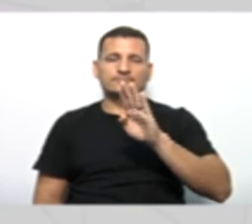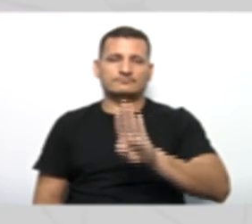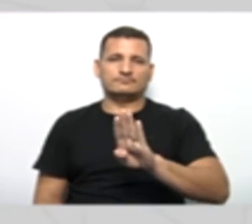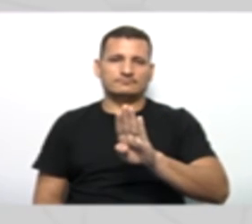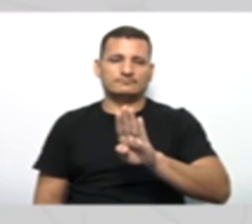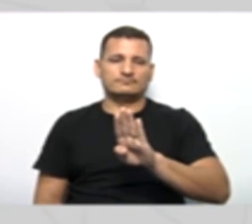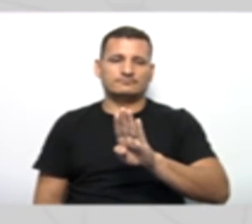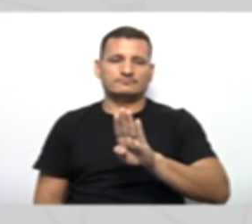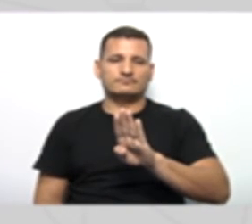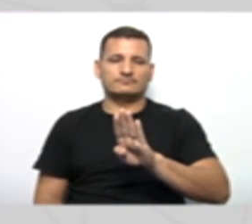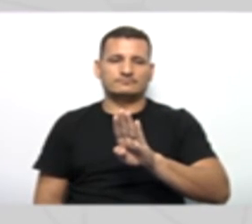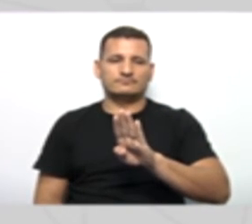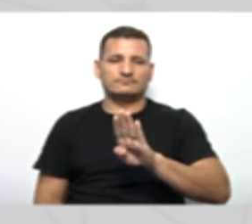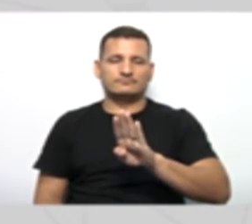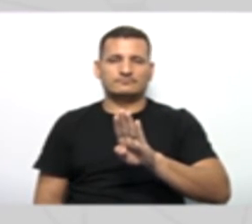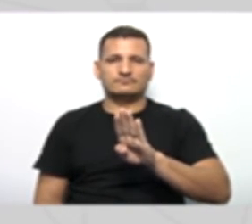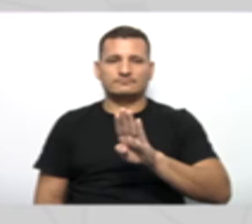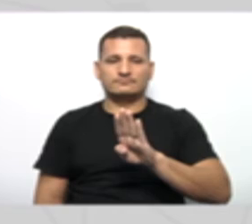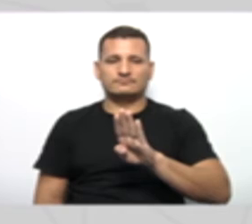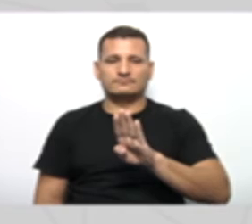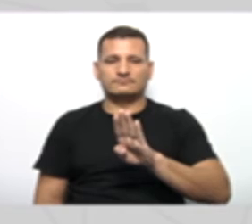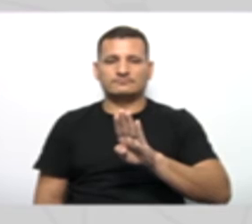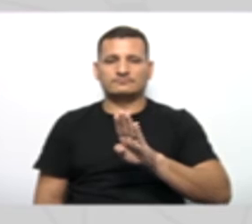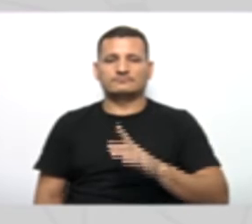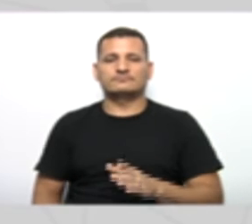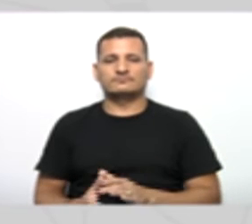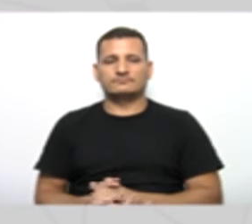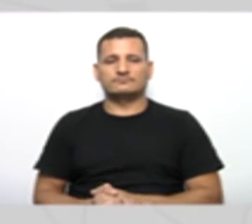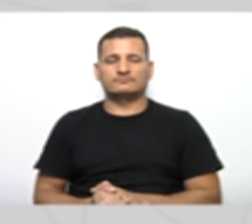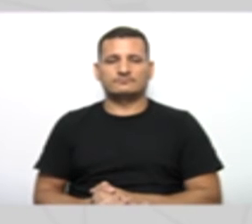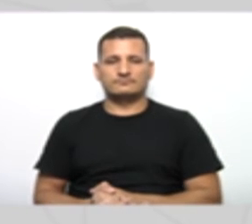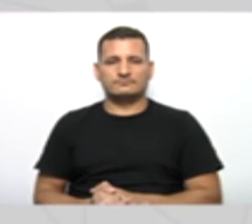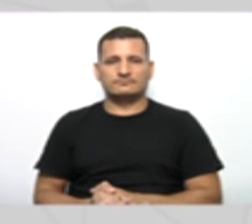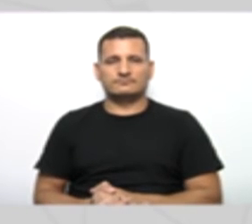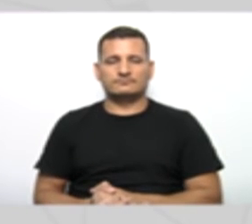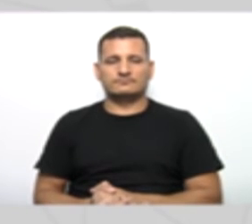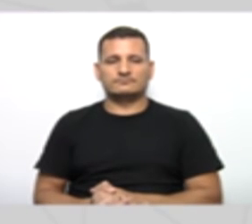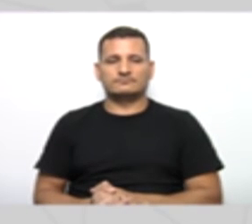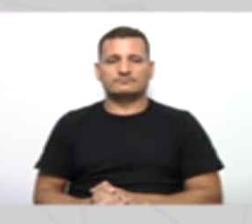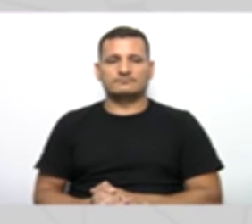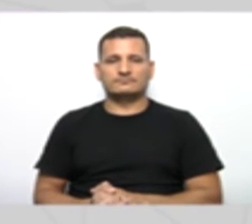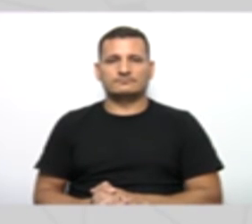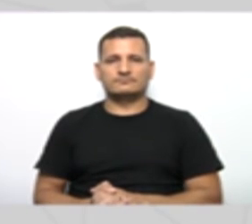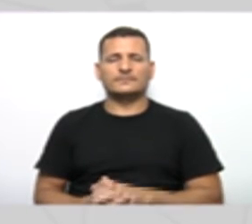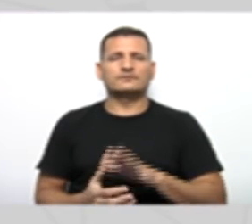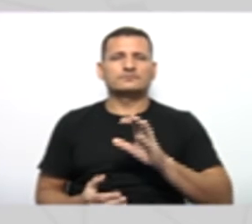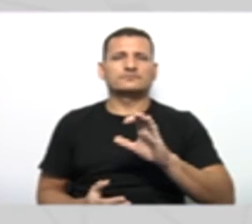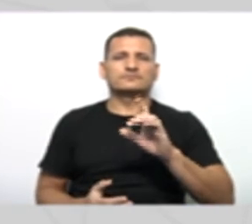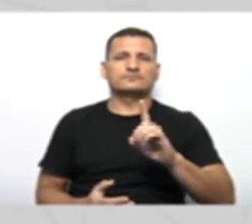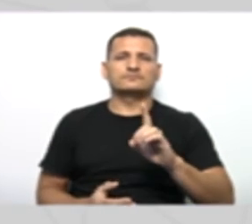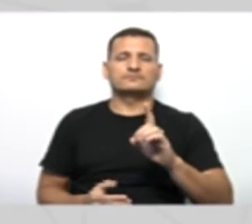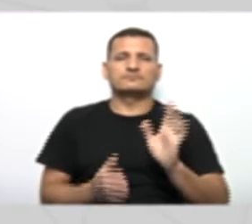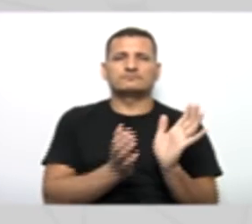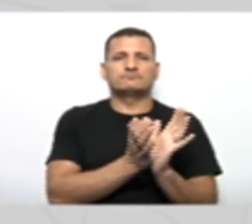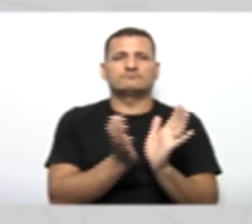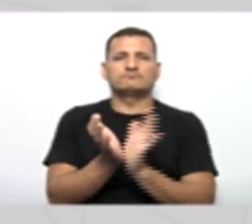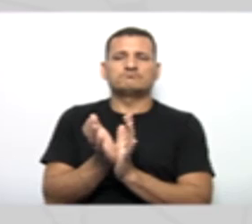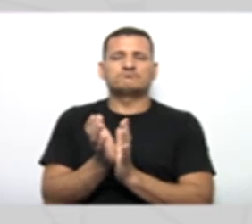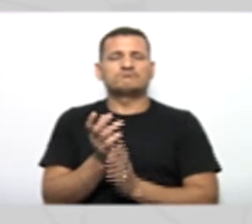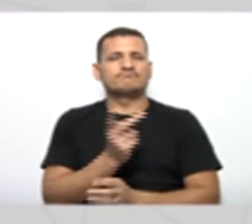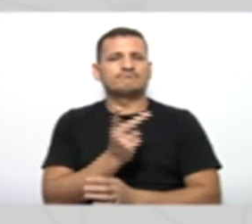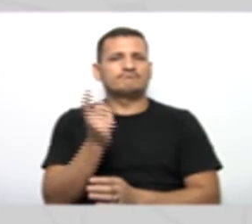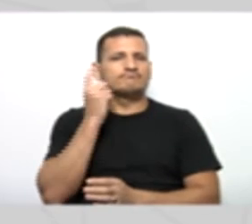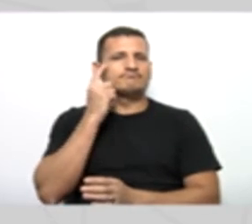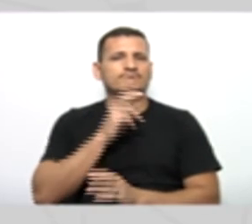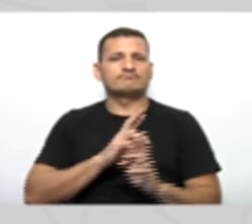seja, existem dois grupos e cada um pensa de uma forma. Como cada grupo pensa de uma forma,